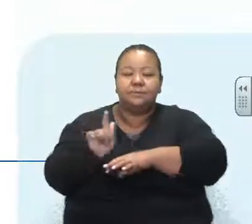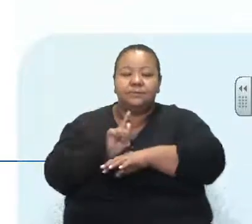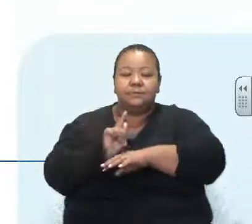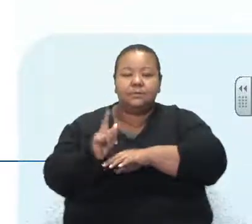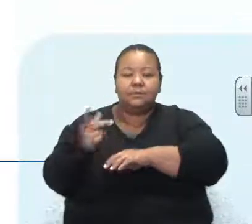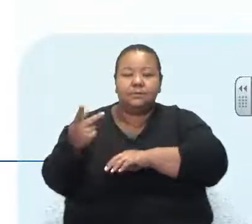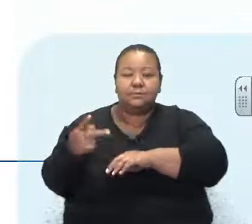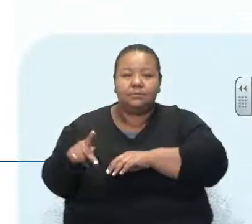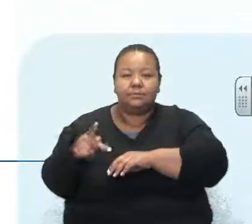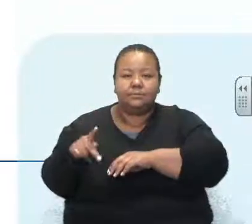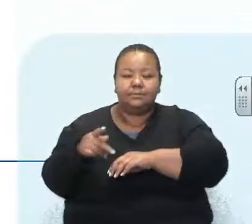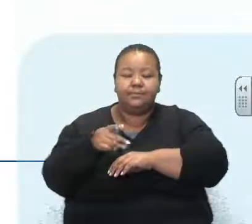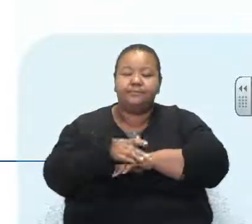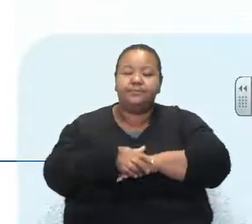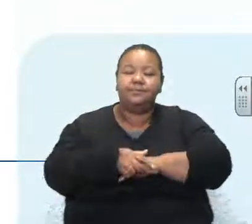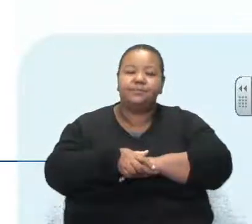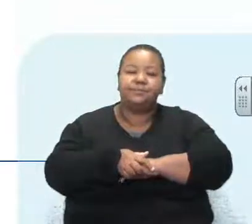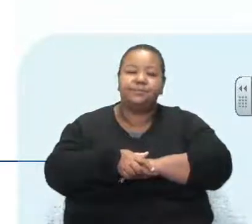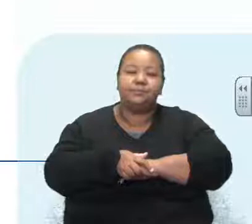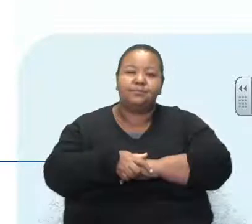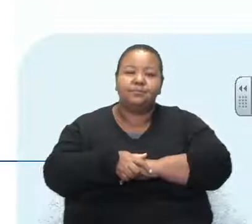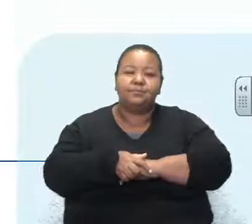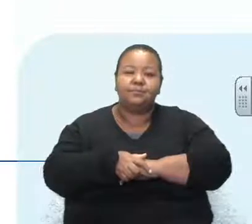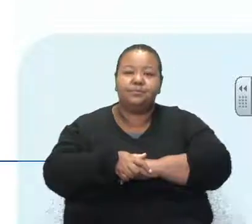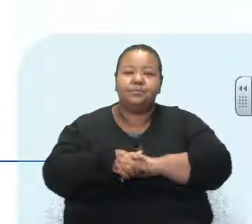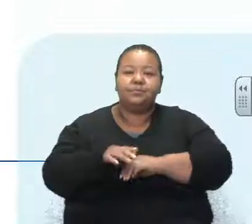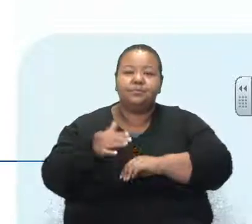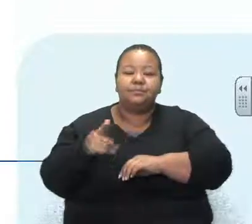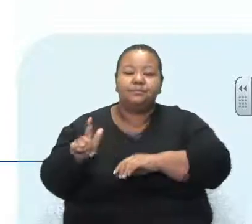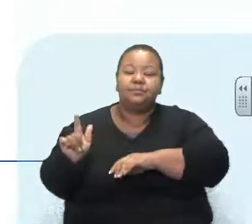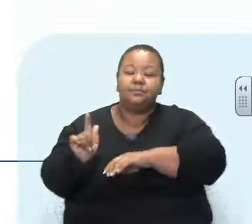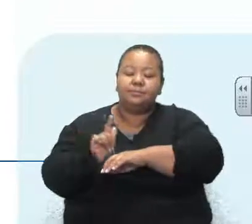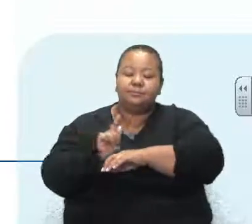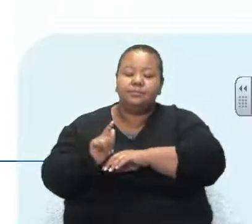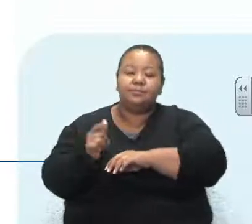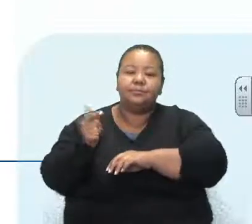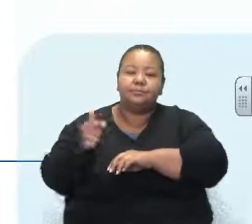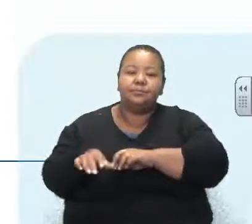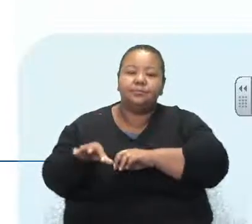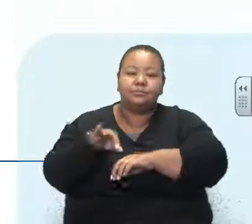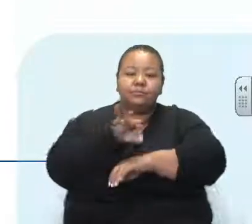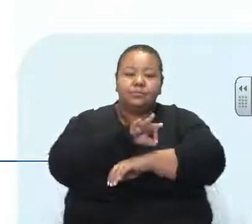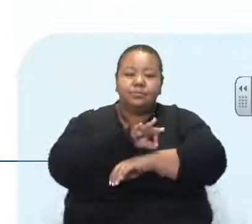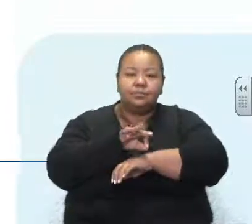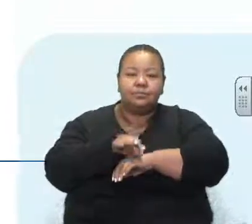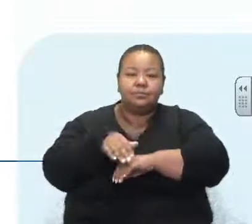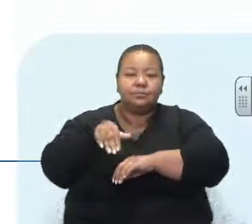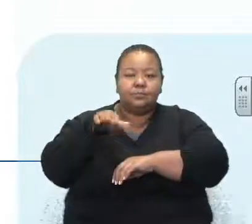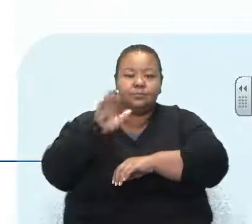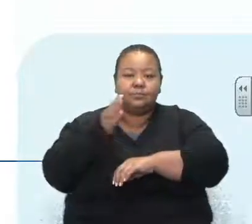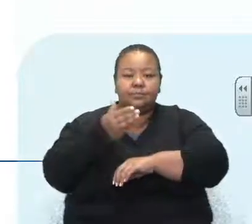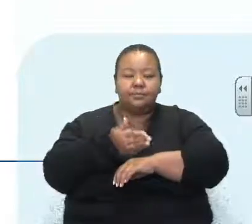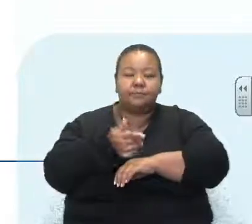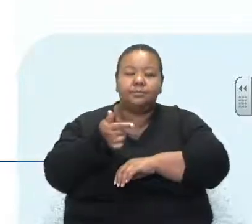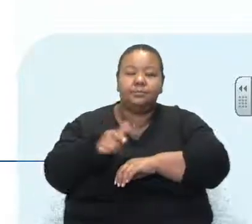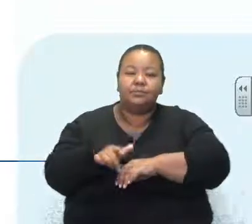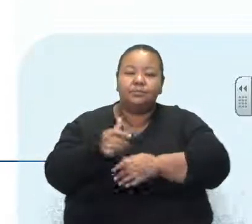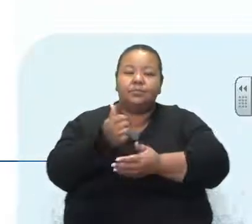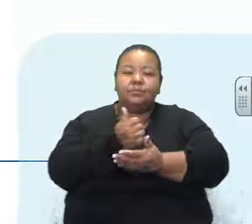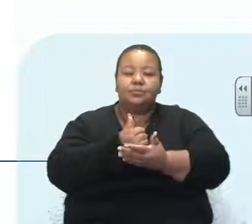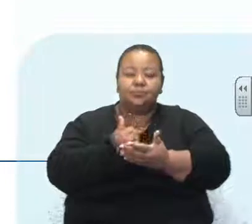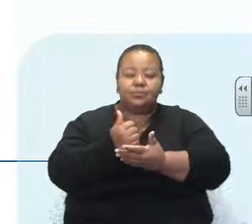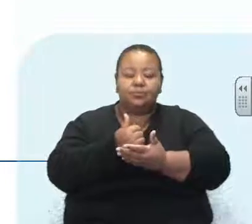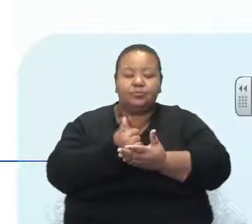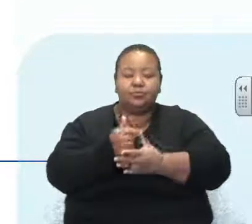desses indicadores, porque com a gestão dos indicadores eu consigo mensurar mais, eu consigo controlar e